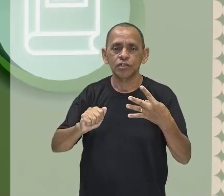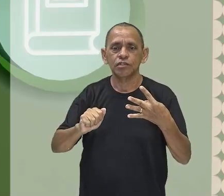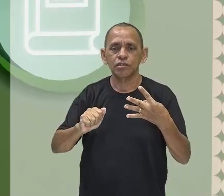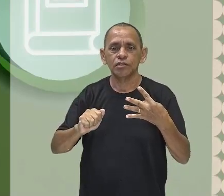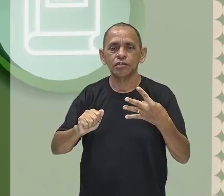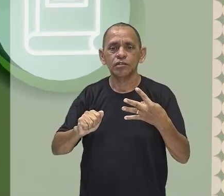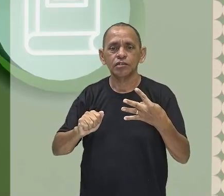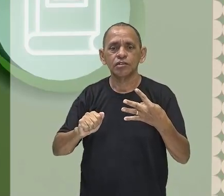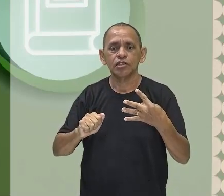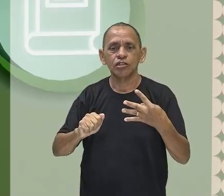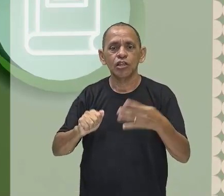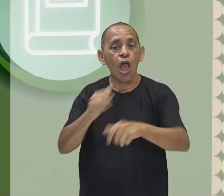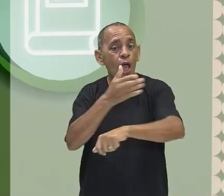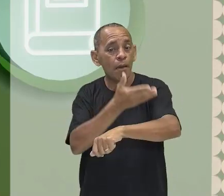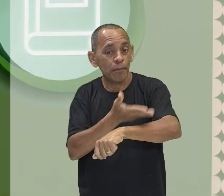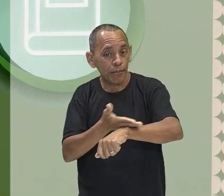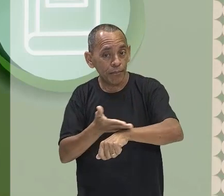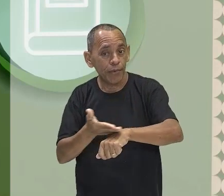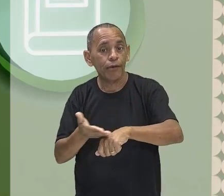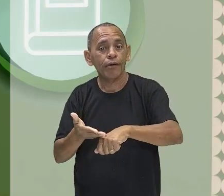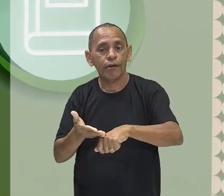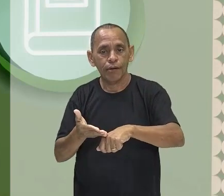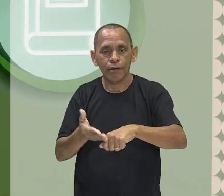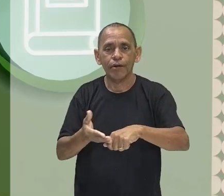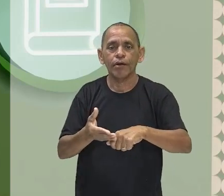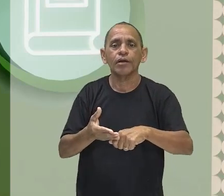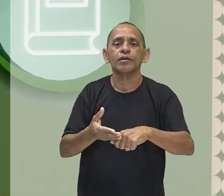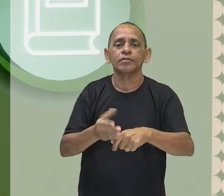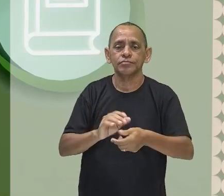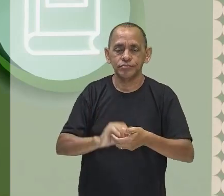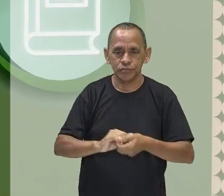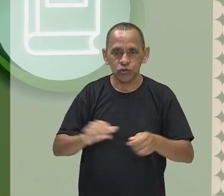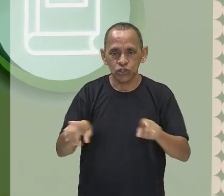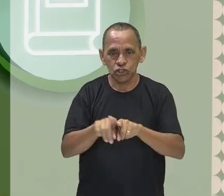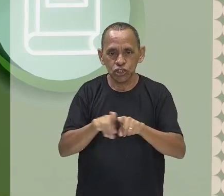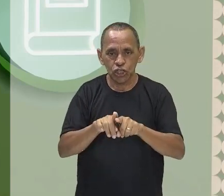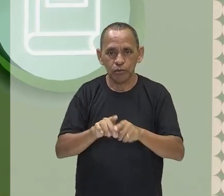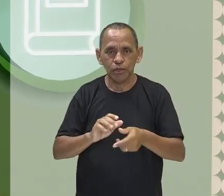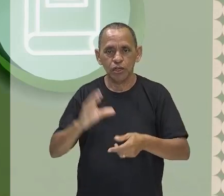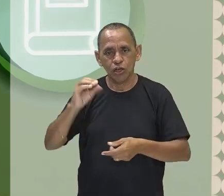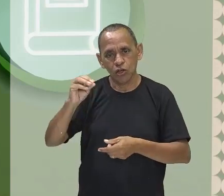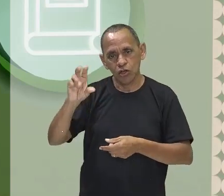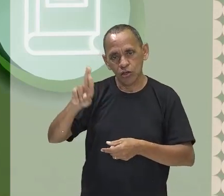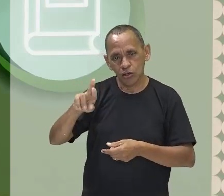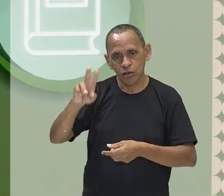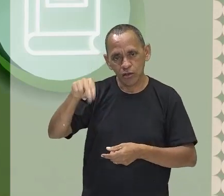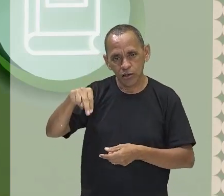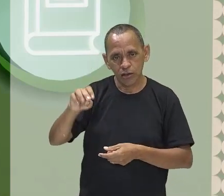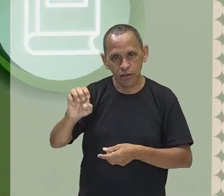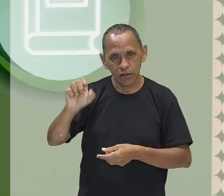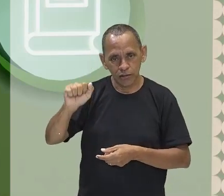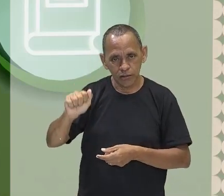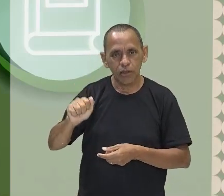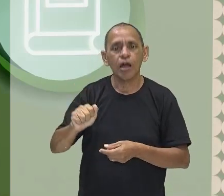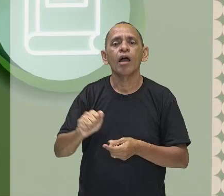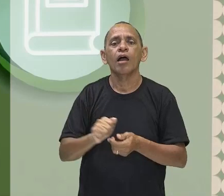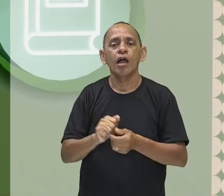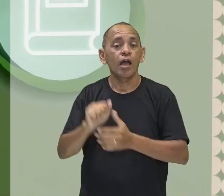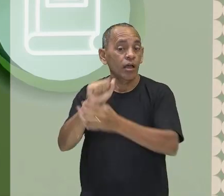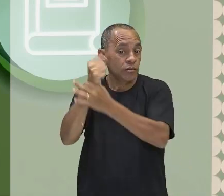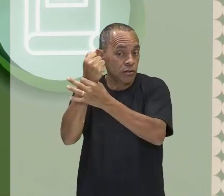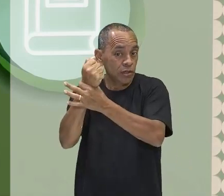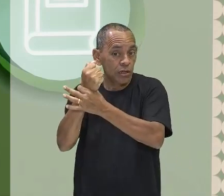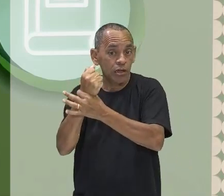parte transparente que tem como função a transmissão da luz, a refração e a proteção do sistema